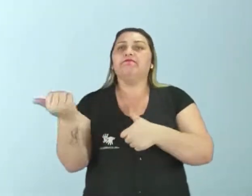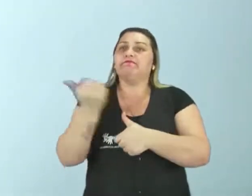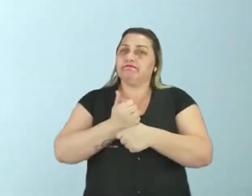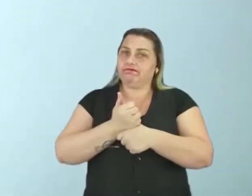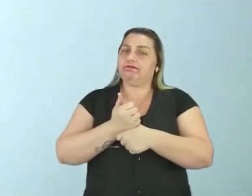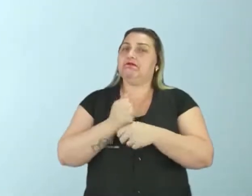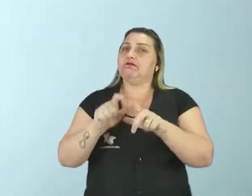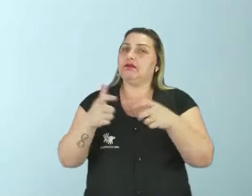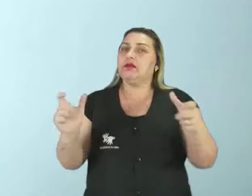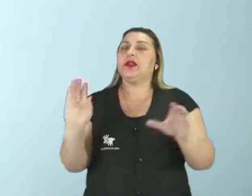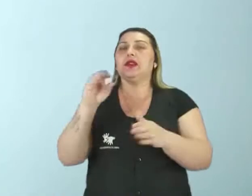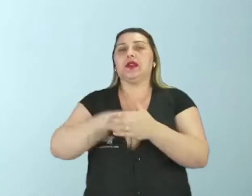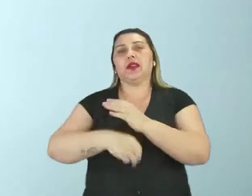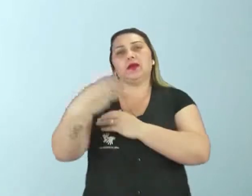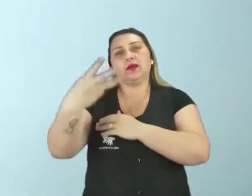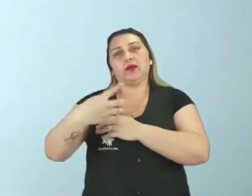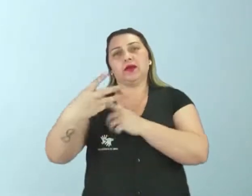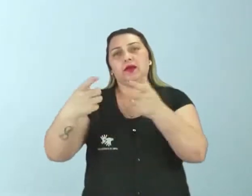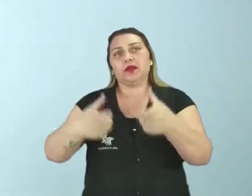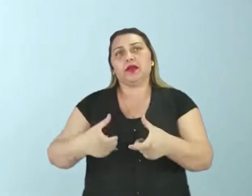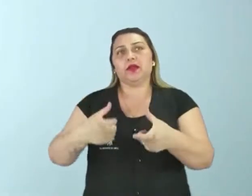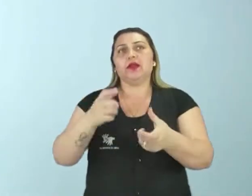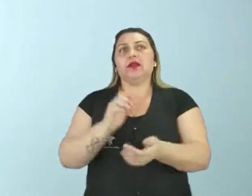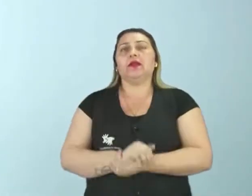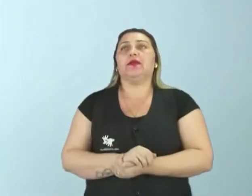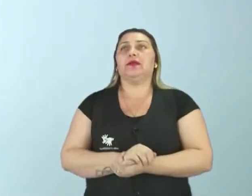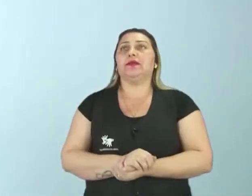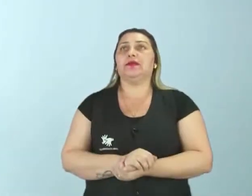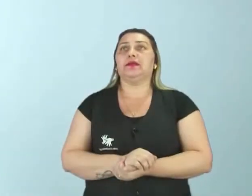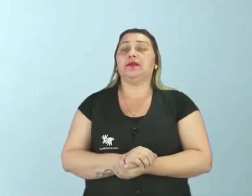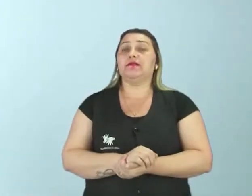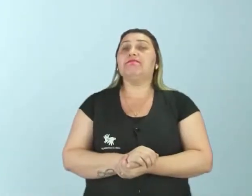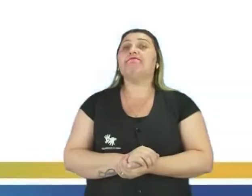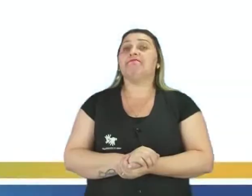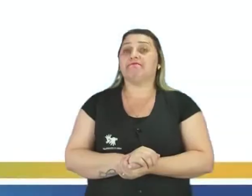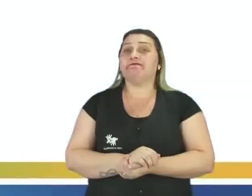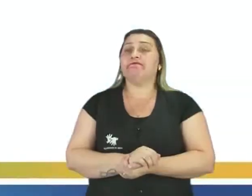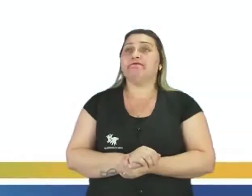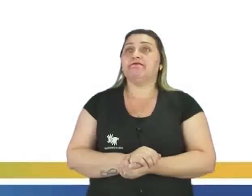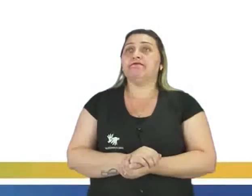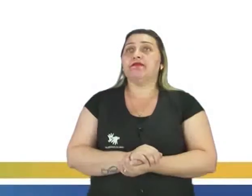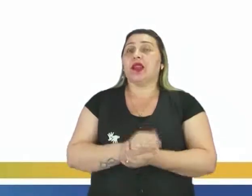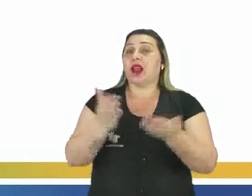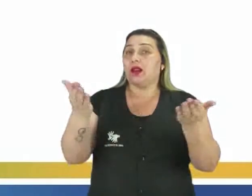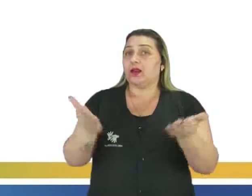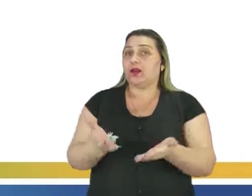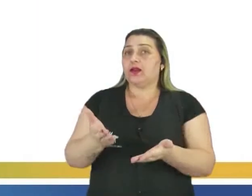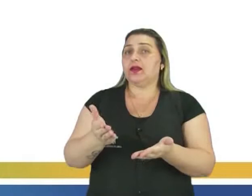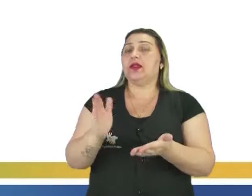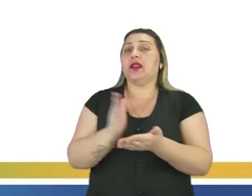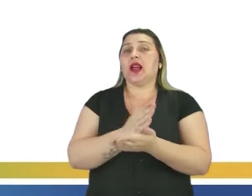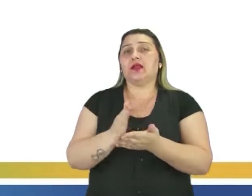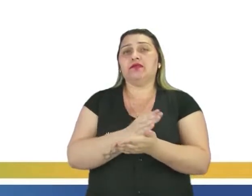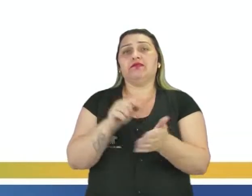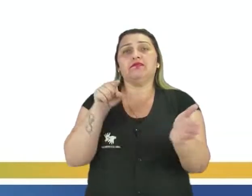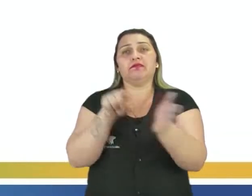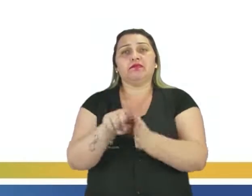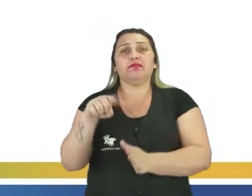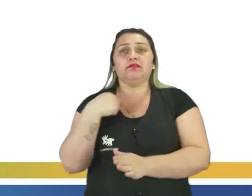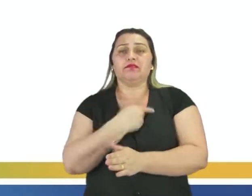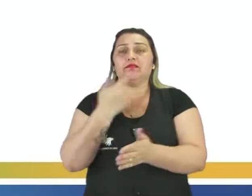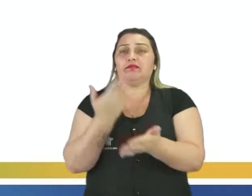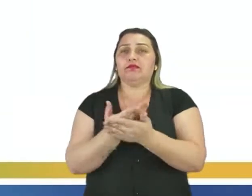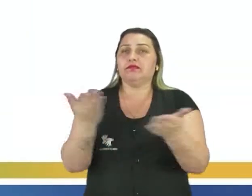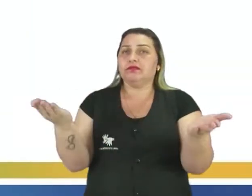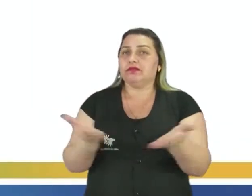sua maioria, dentro do setor terciário. E aí vamos agora para algumas perguntas sobre a nossa aula